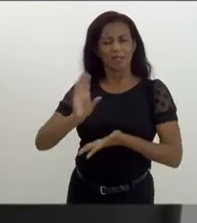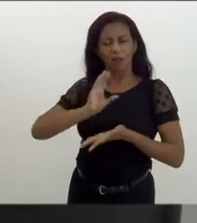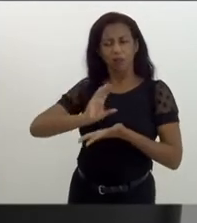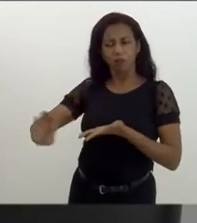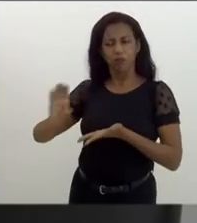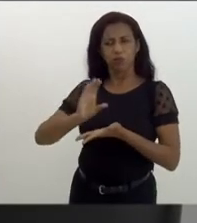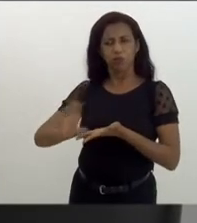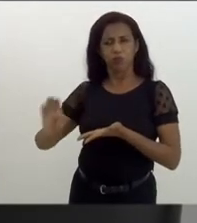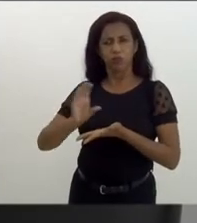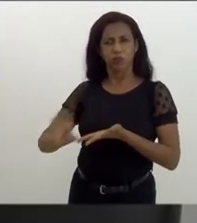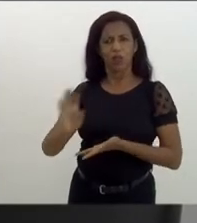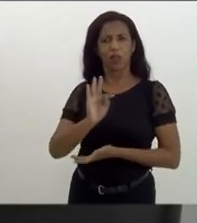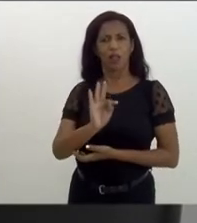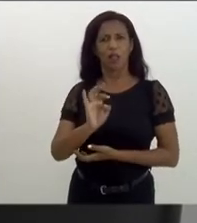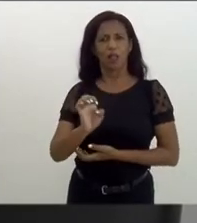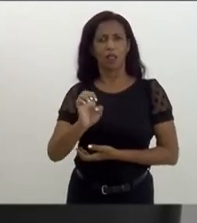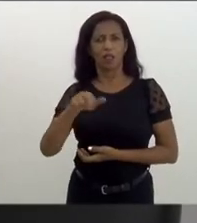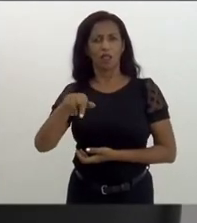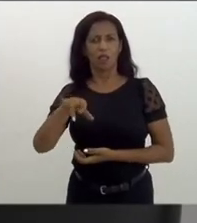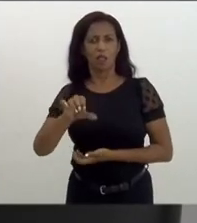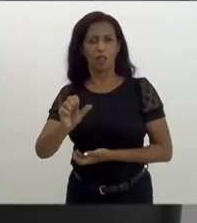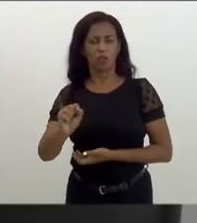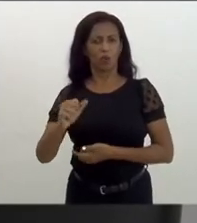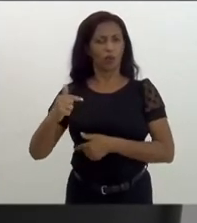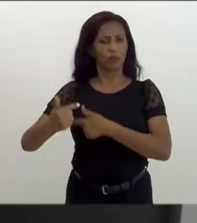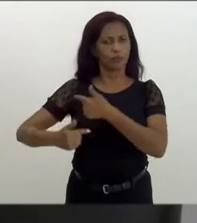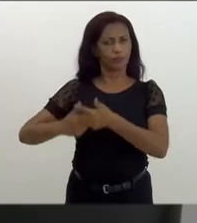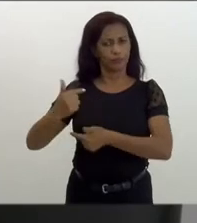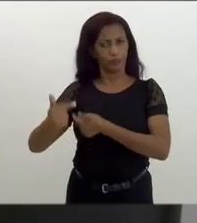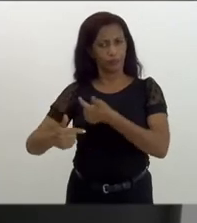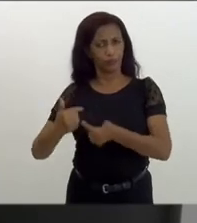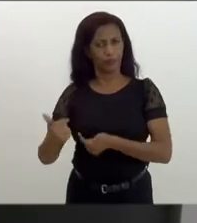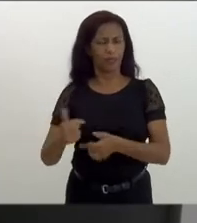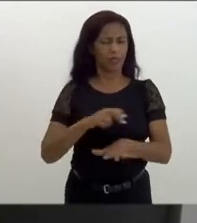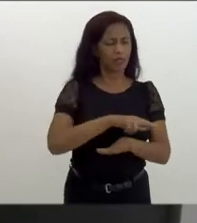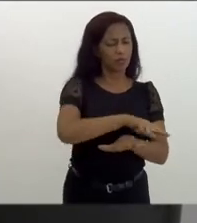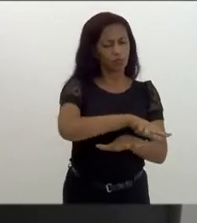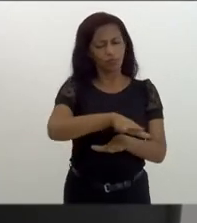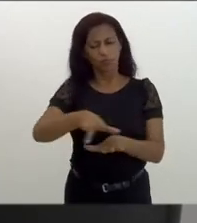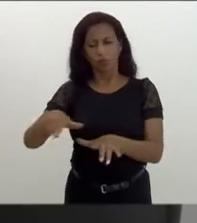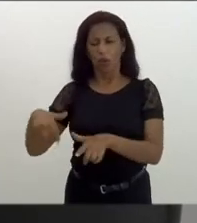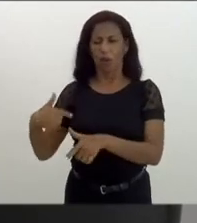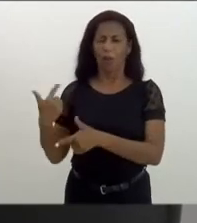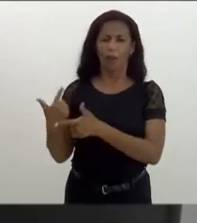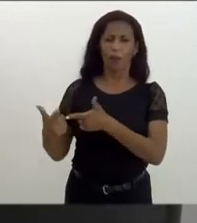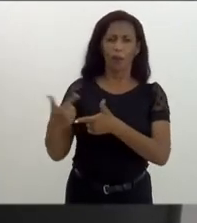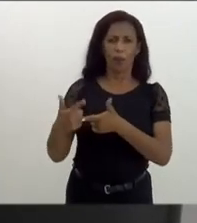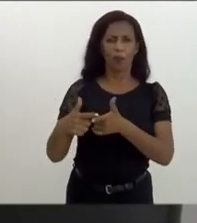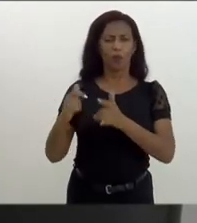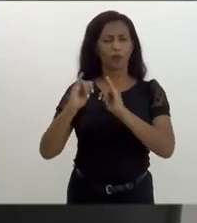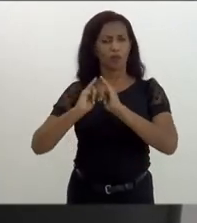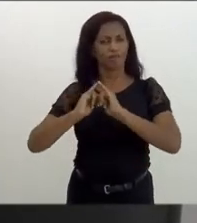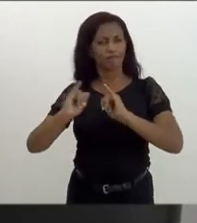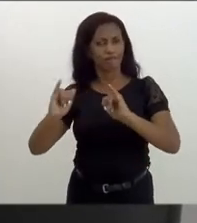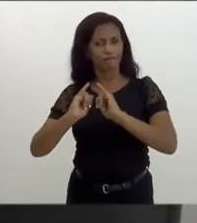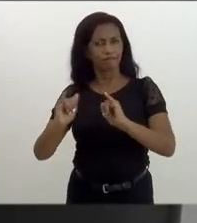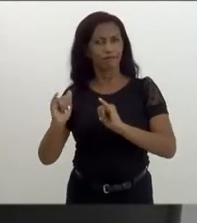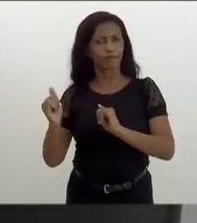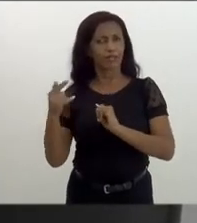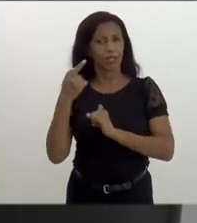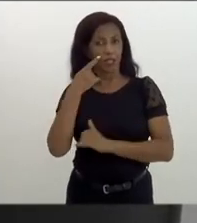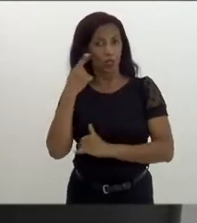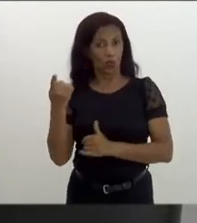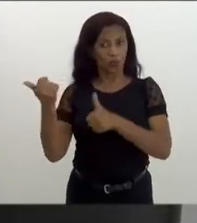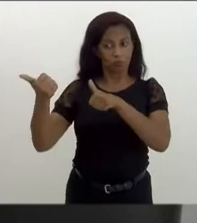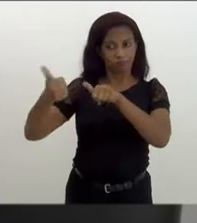do tesouro para o seu custeio dentre os muitos problemas que vem sendo noticiados e que serão